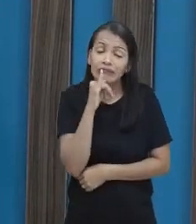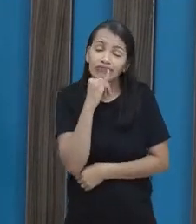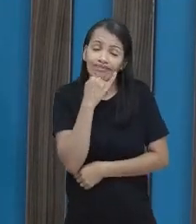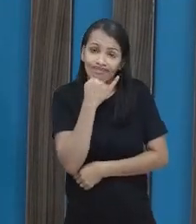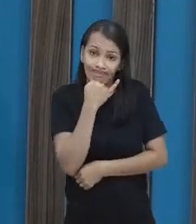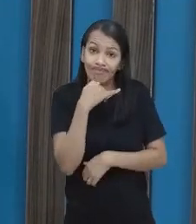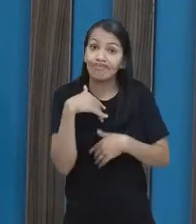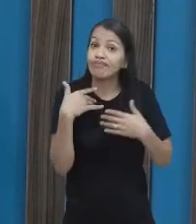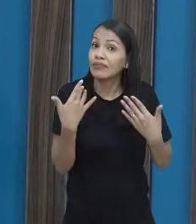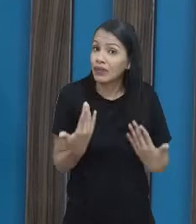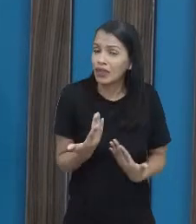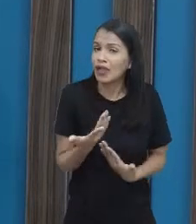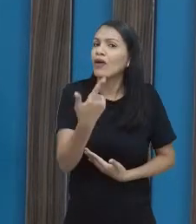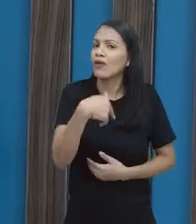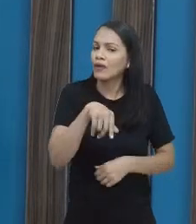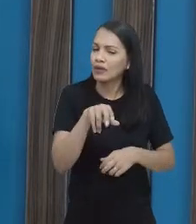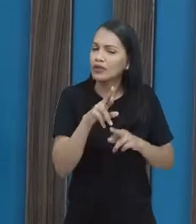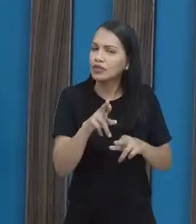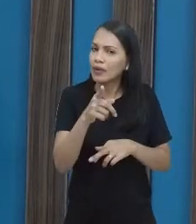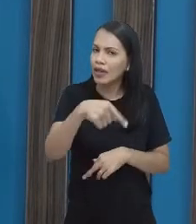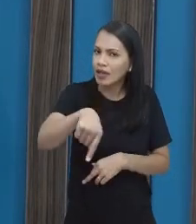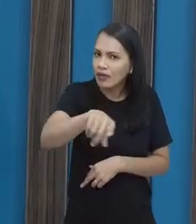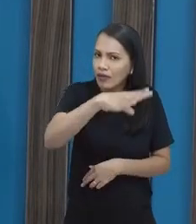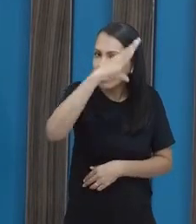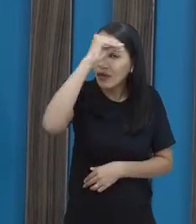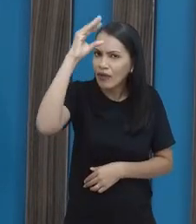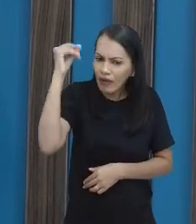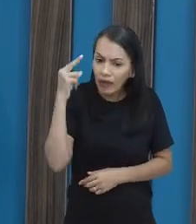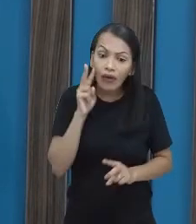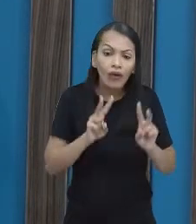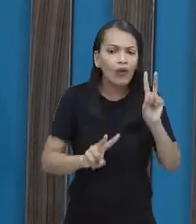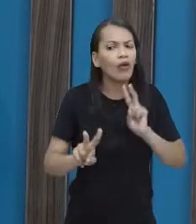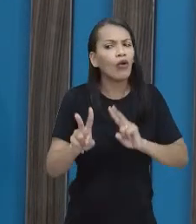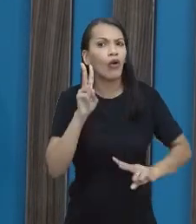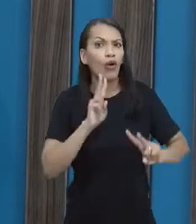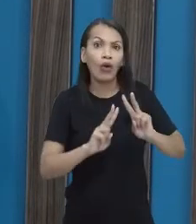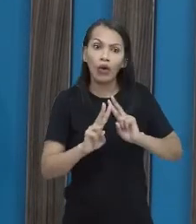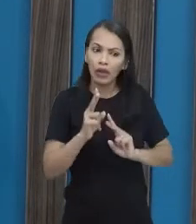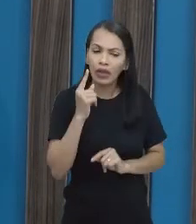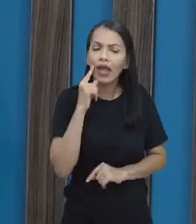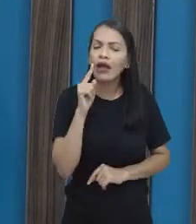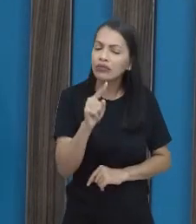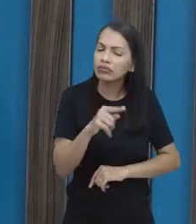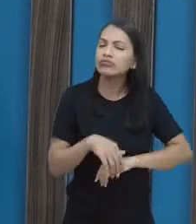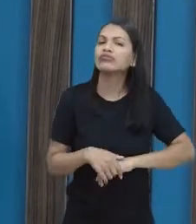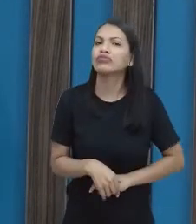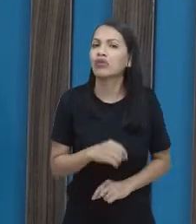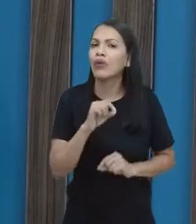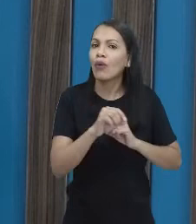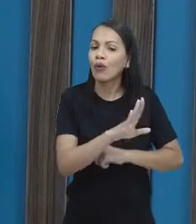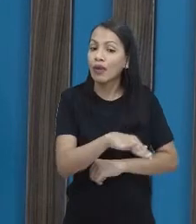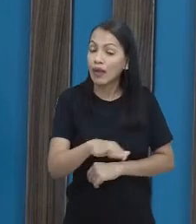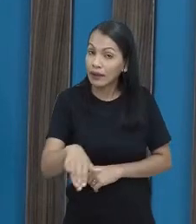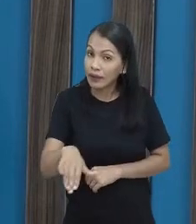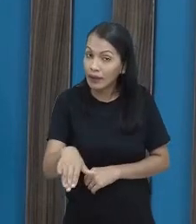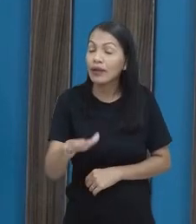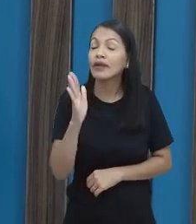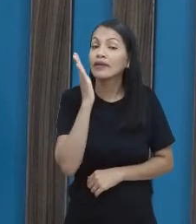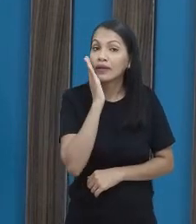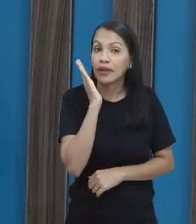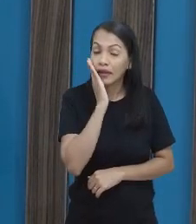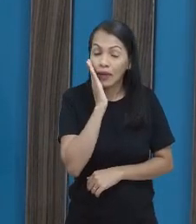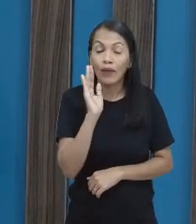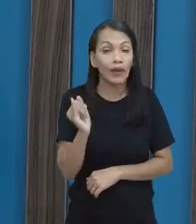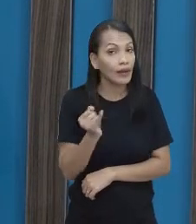Então, conto aí com vocês também, adolescente, para ficar em alerta nessa escuta no que diz respeito às crianças. Então, é